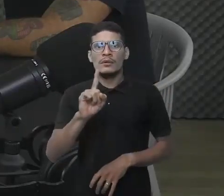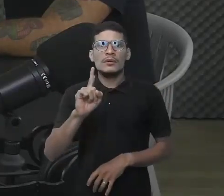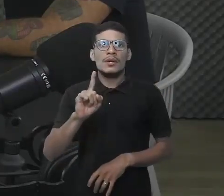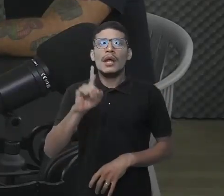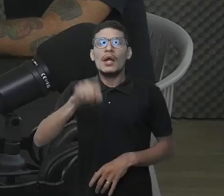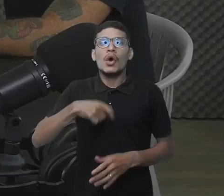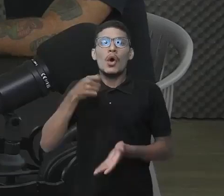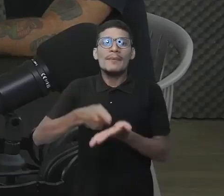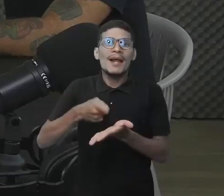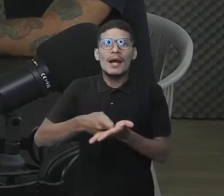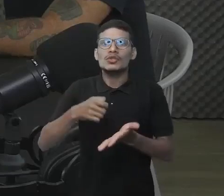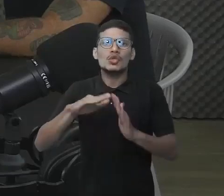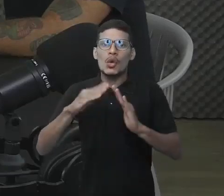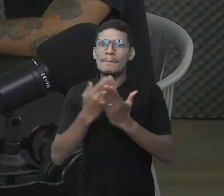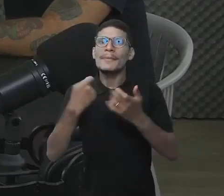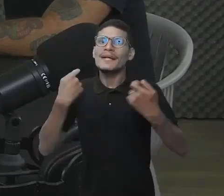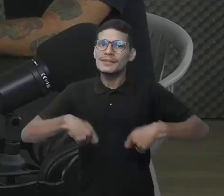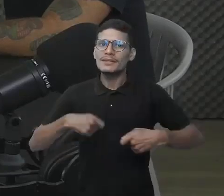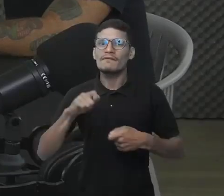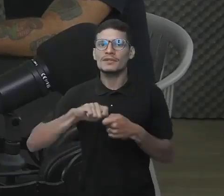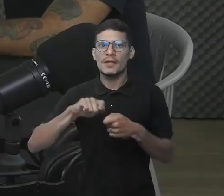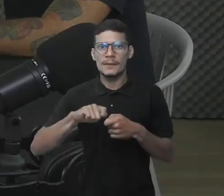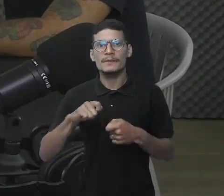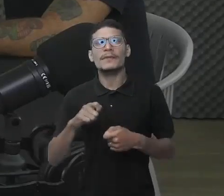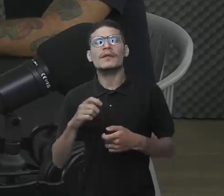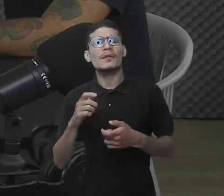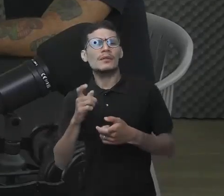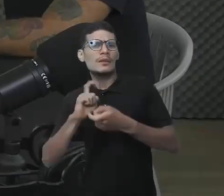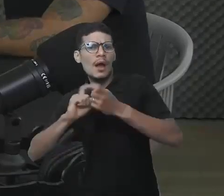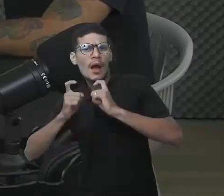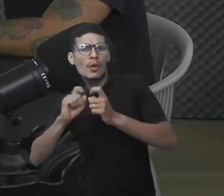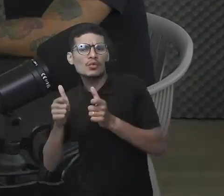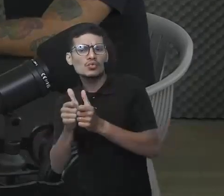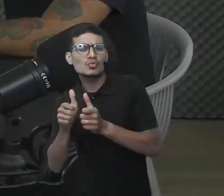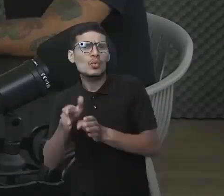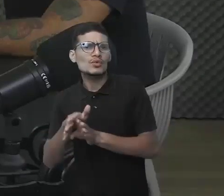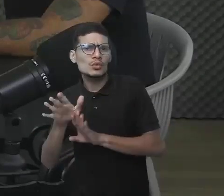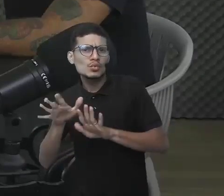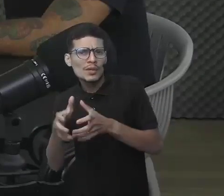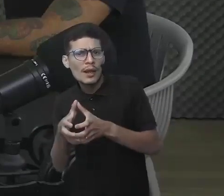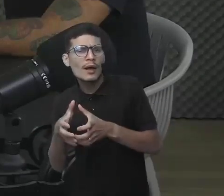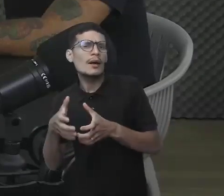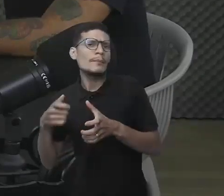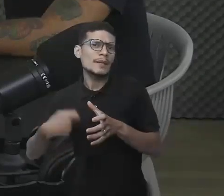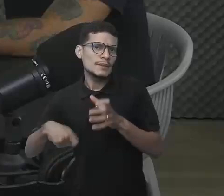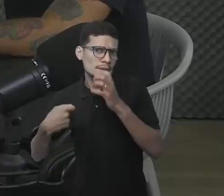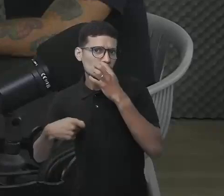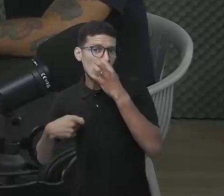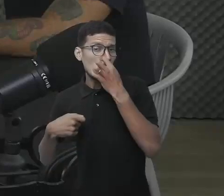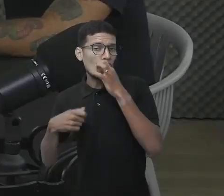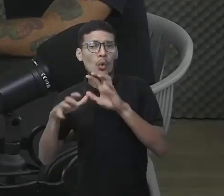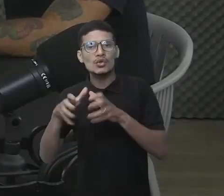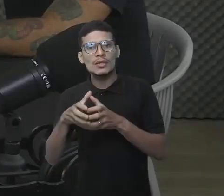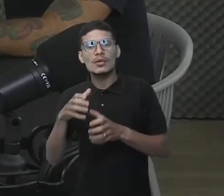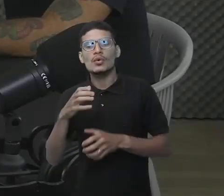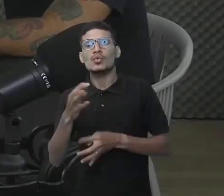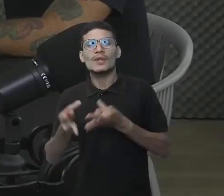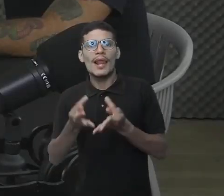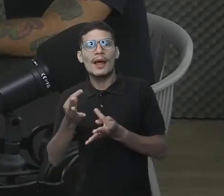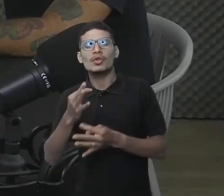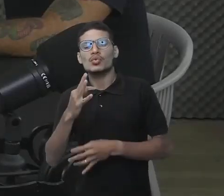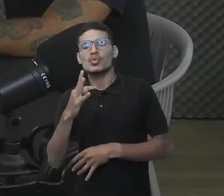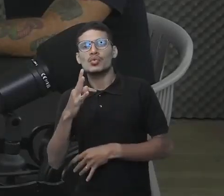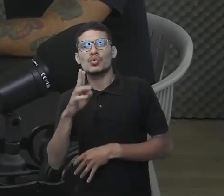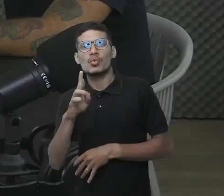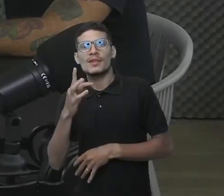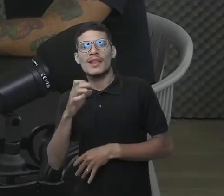escola precisa fazer, fazer muitos diálogos com os conselheiros tutelares, as conselheiras tutelares da sua região, para ter